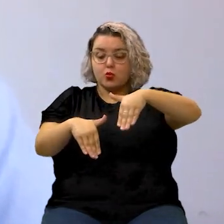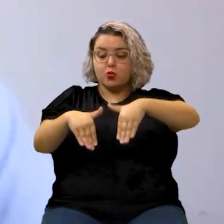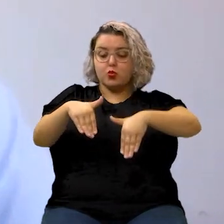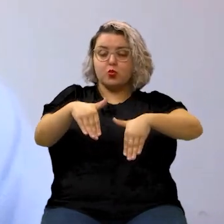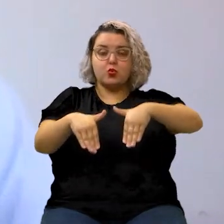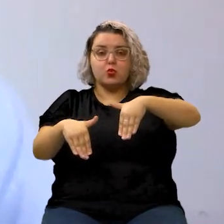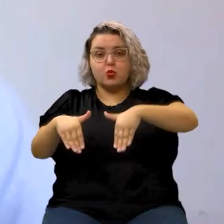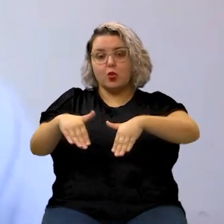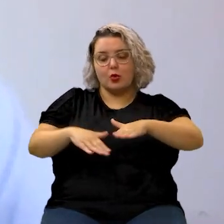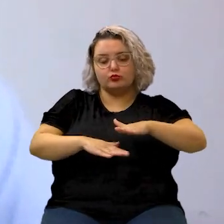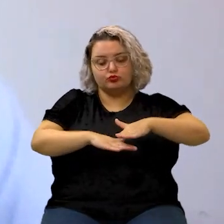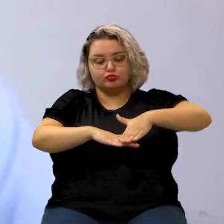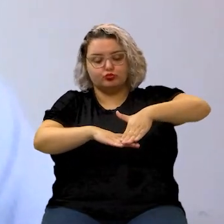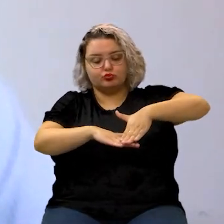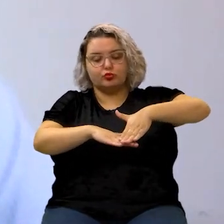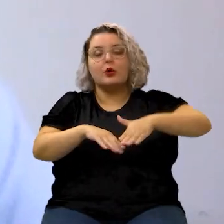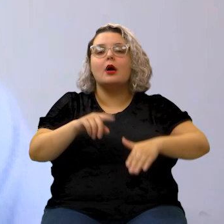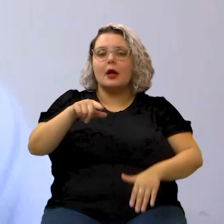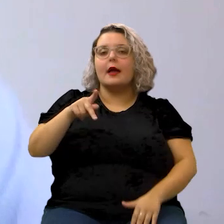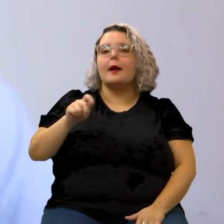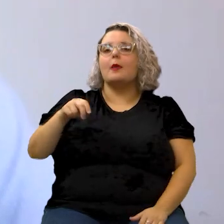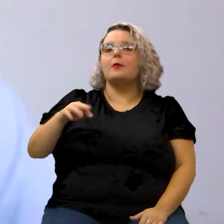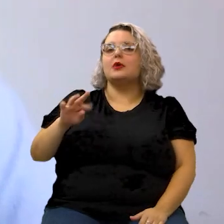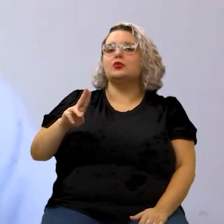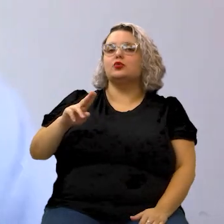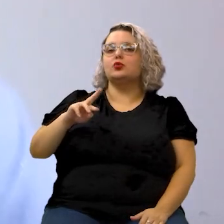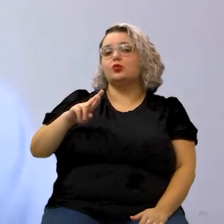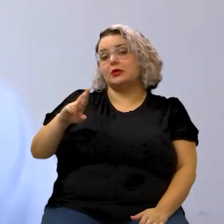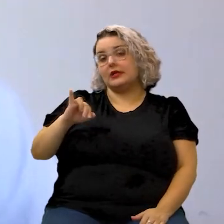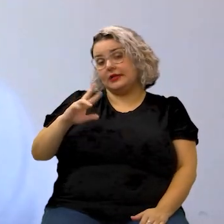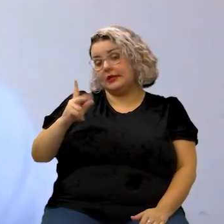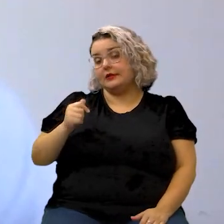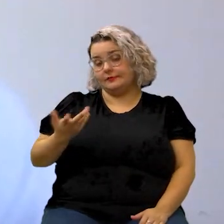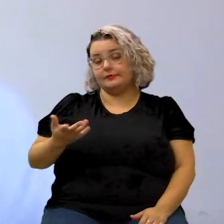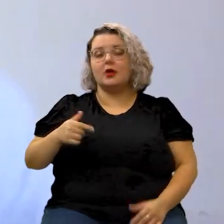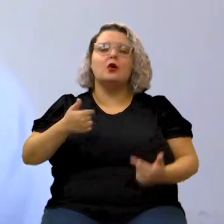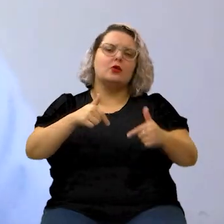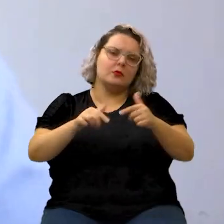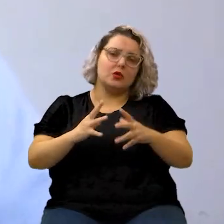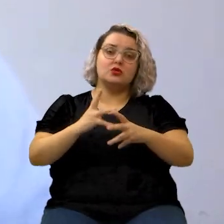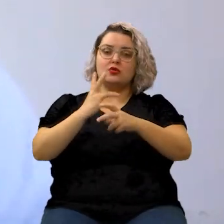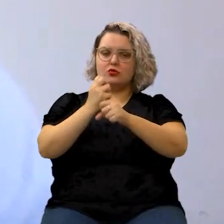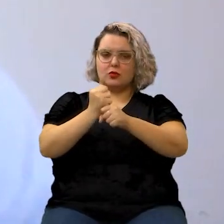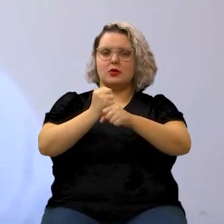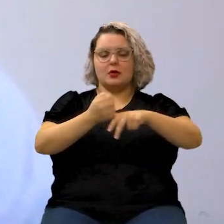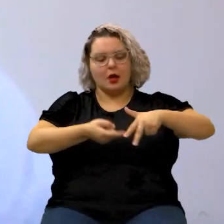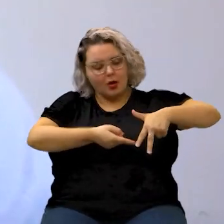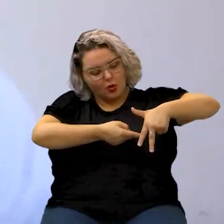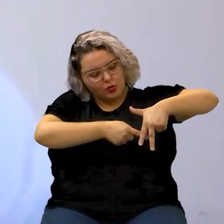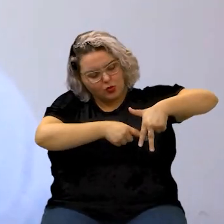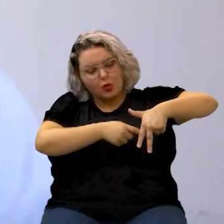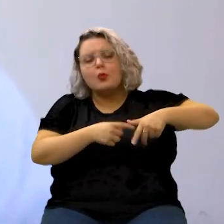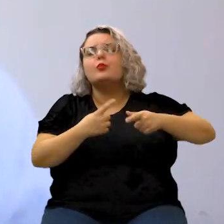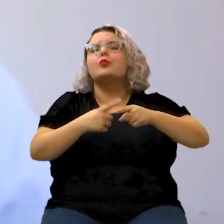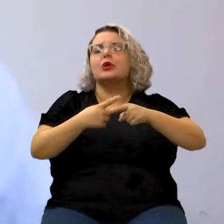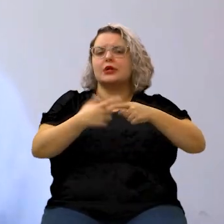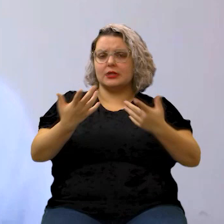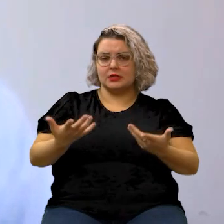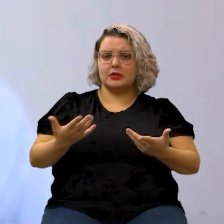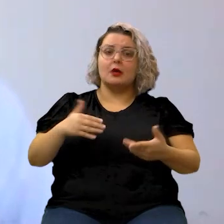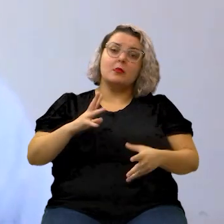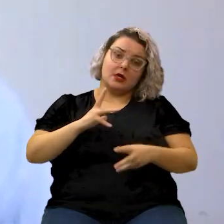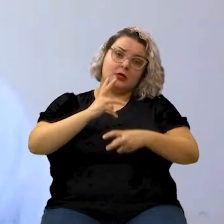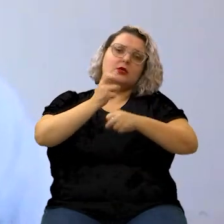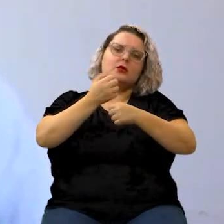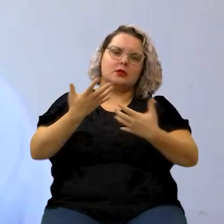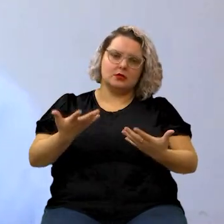vai pedir mais para ela trabalhar, é a panturrilha. Então, vale muito a pena a gente fazer um trabalho de fortalecimento de panturrilha. Para quê? Ela ficar